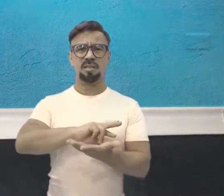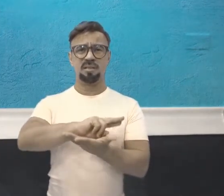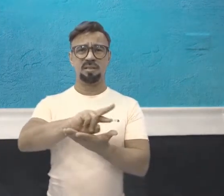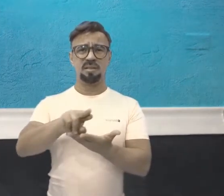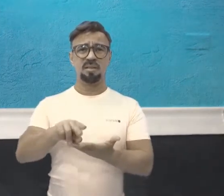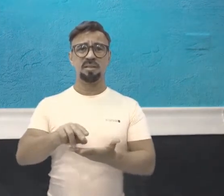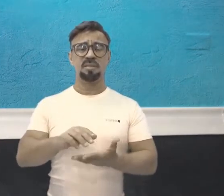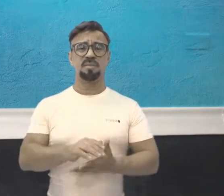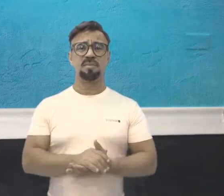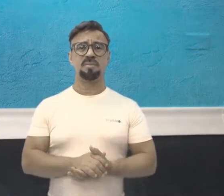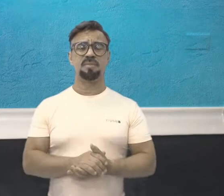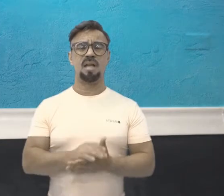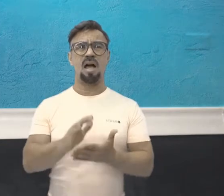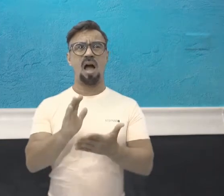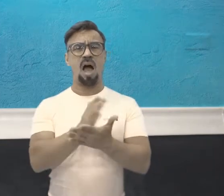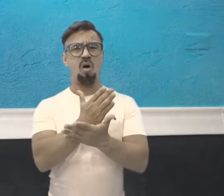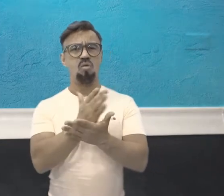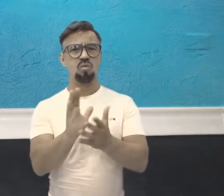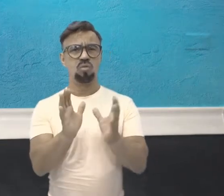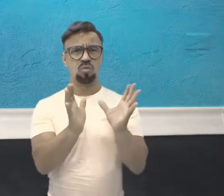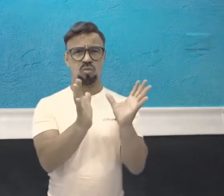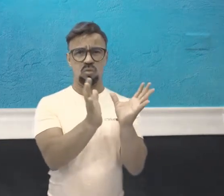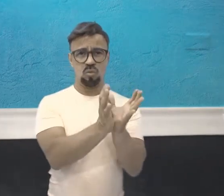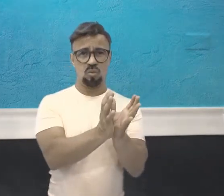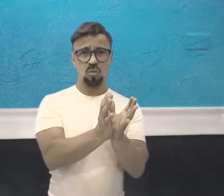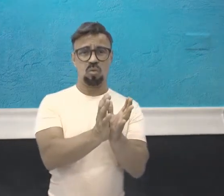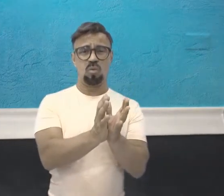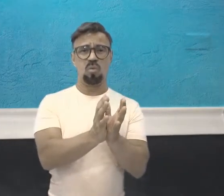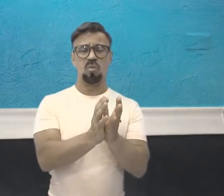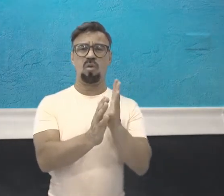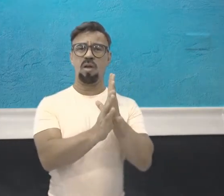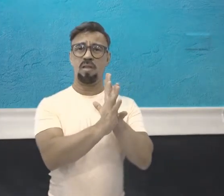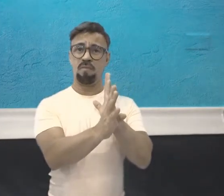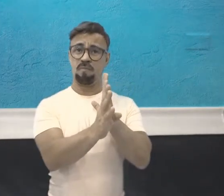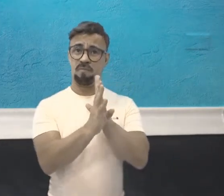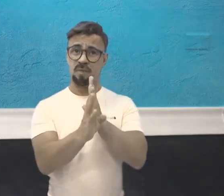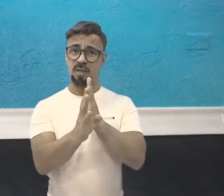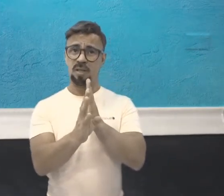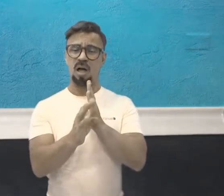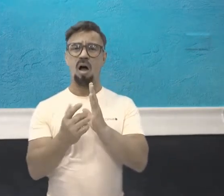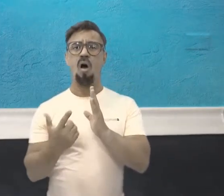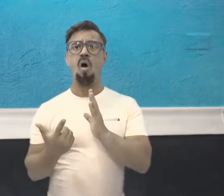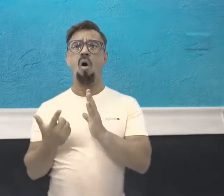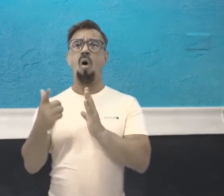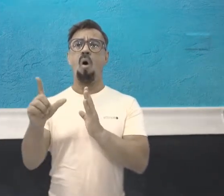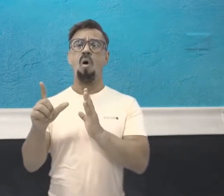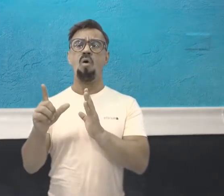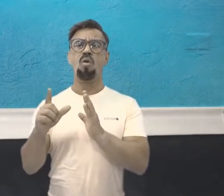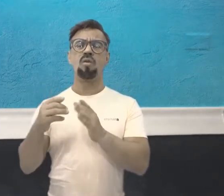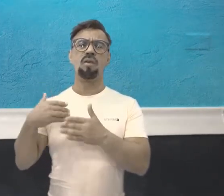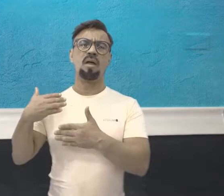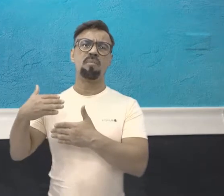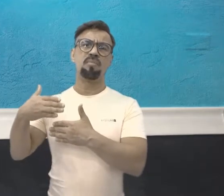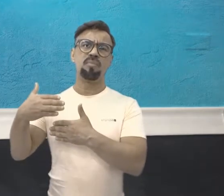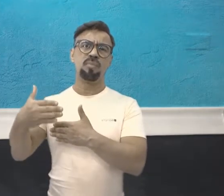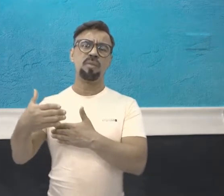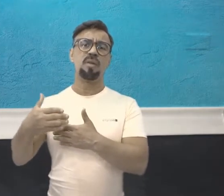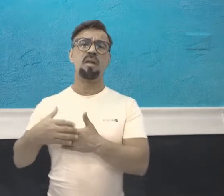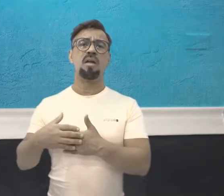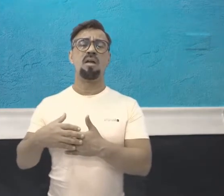variações alguns grupos Como eu disse alguns dançavam em filas indianas outros ao passar do tempo